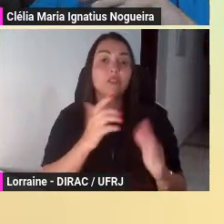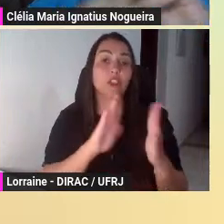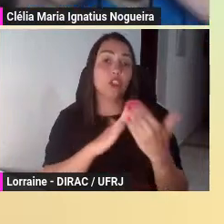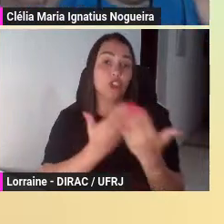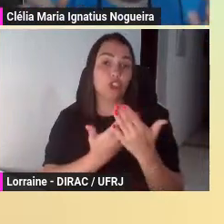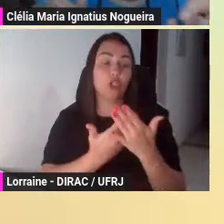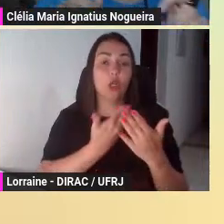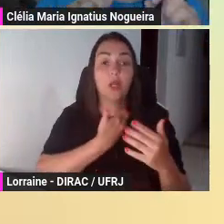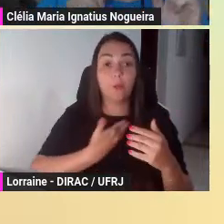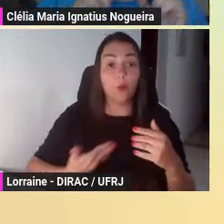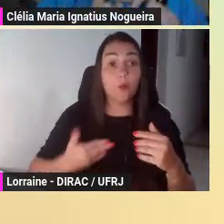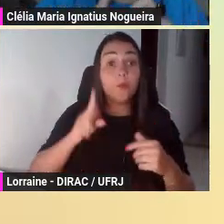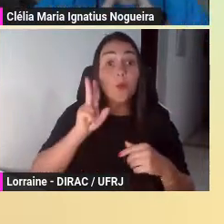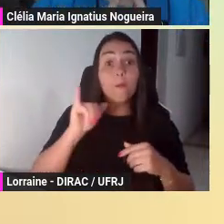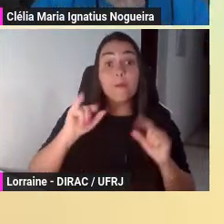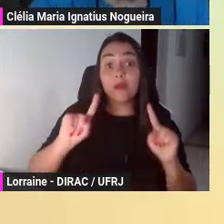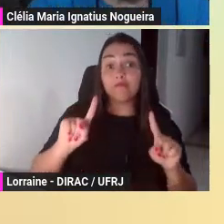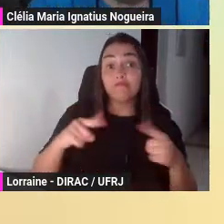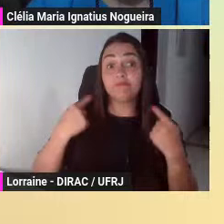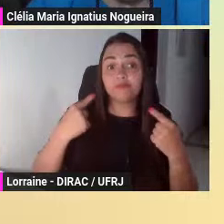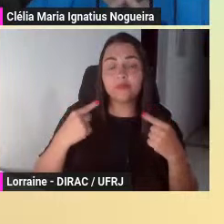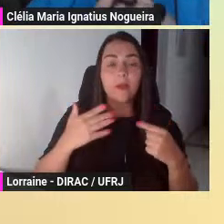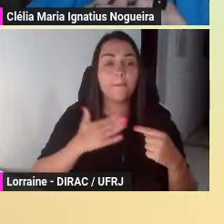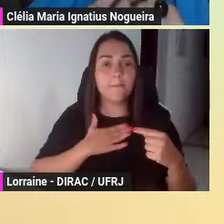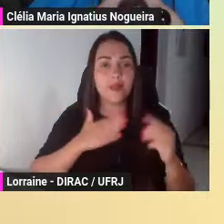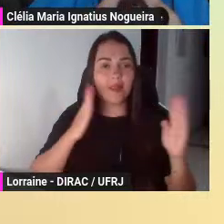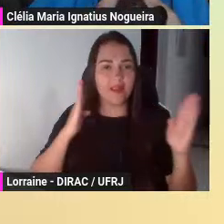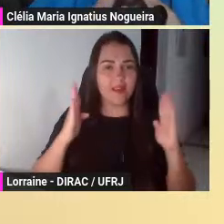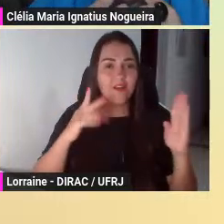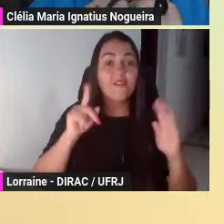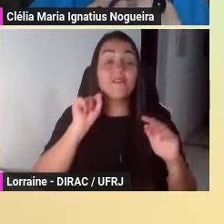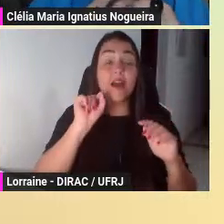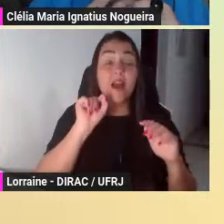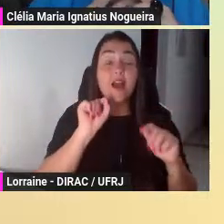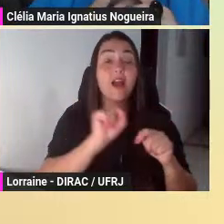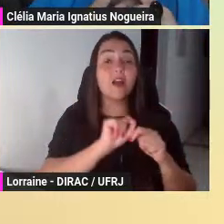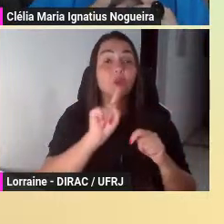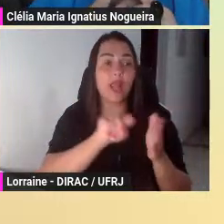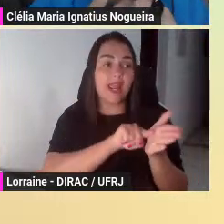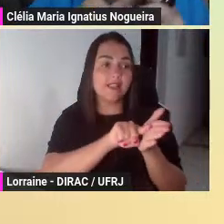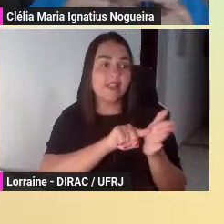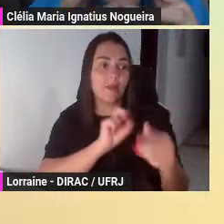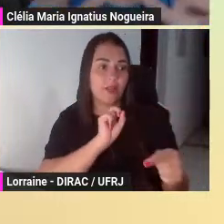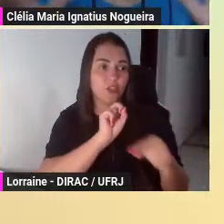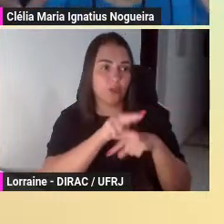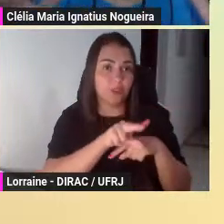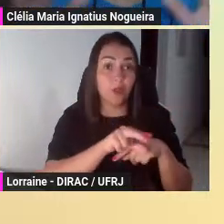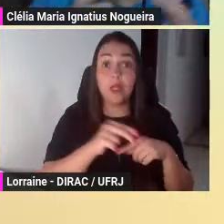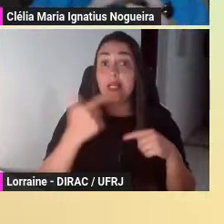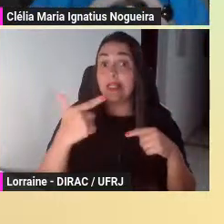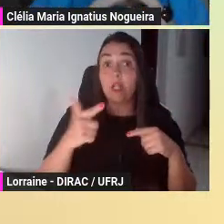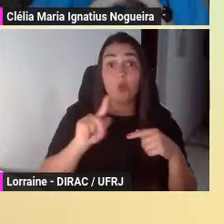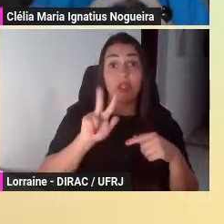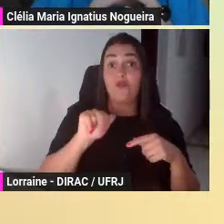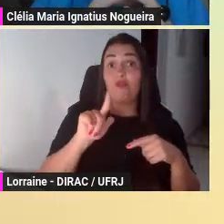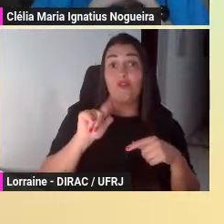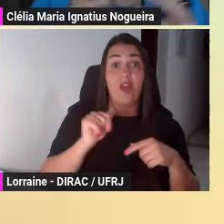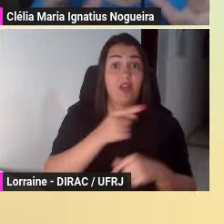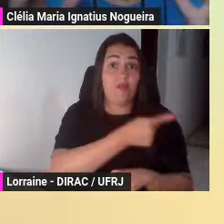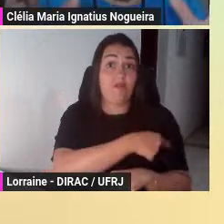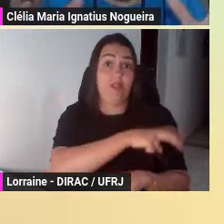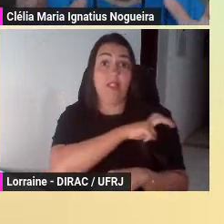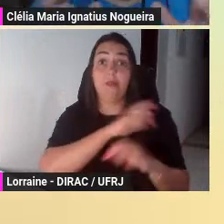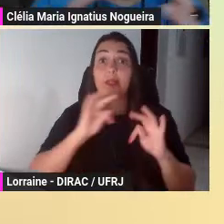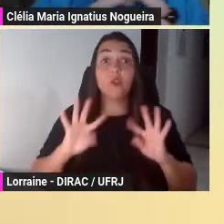desafiou. Na minha época, a gente fazia uma coisa que chama exame de admissão. Nós não tínhamos vagas na educação fundamental